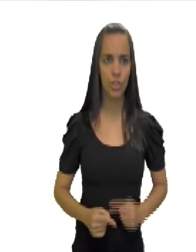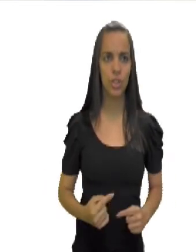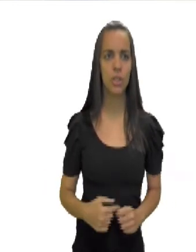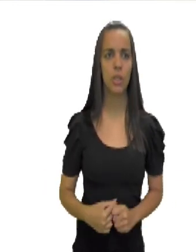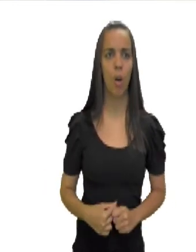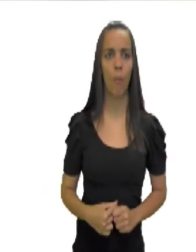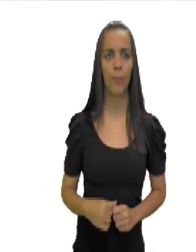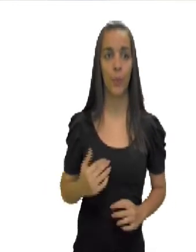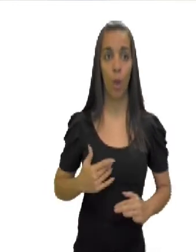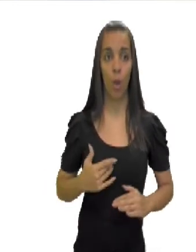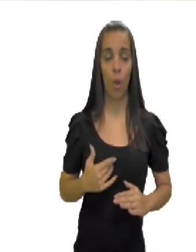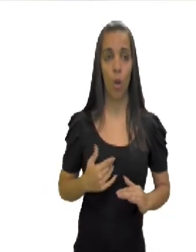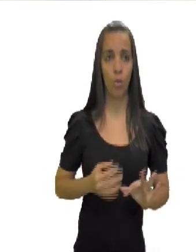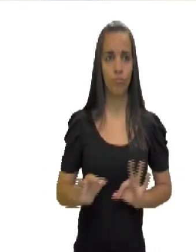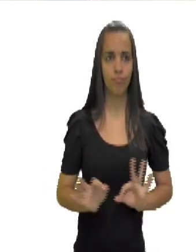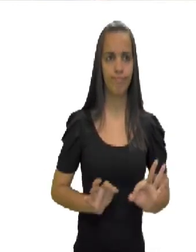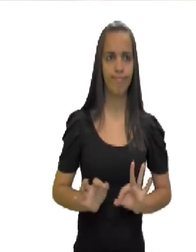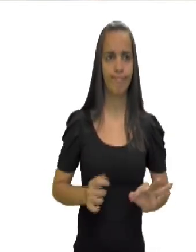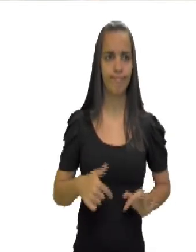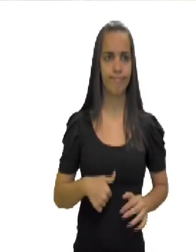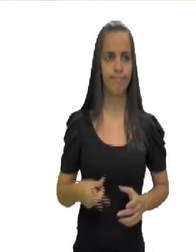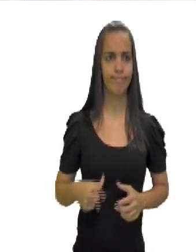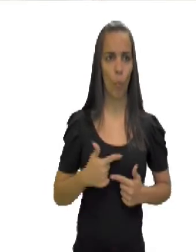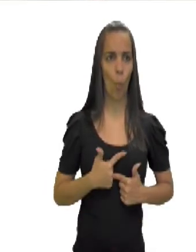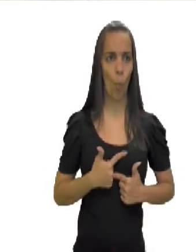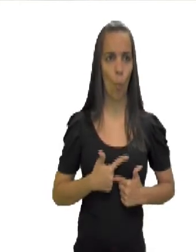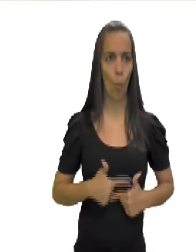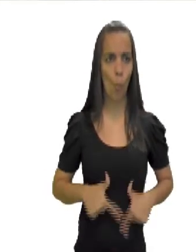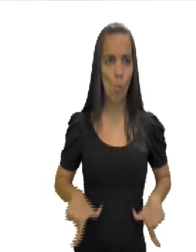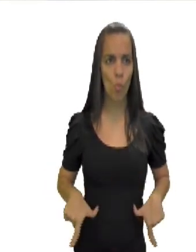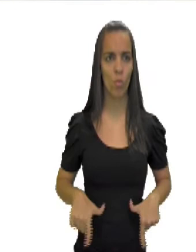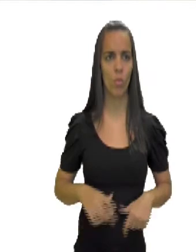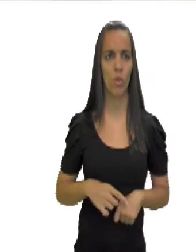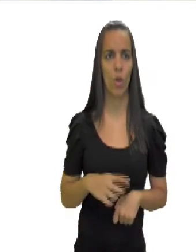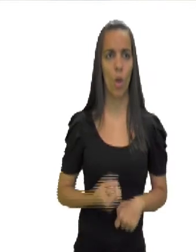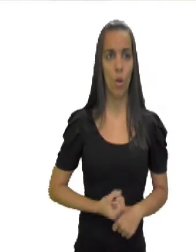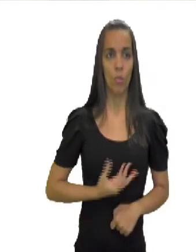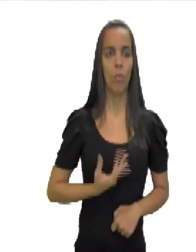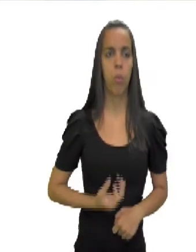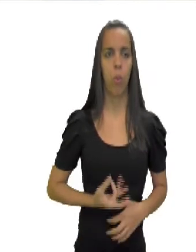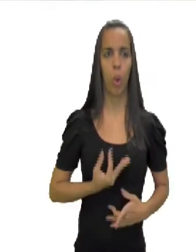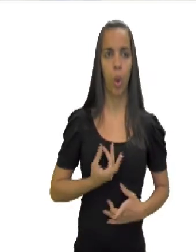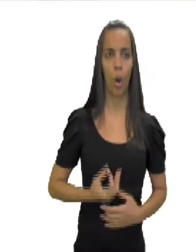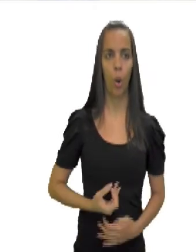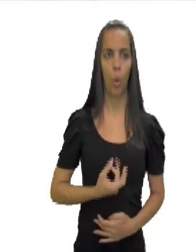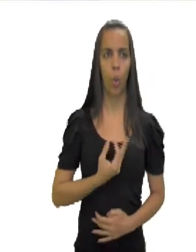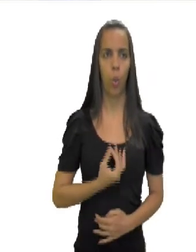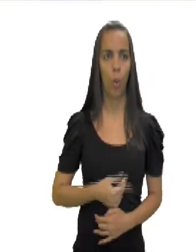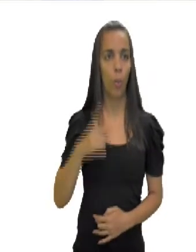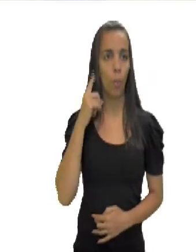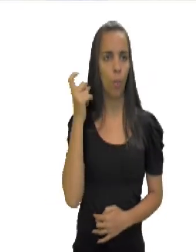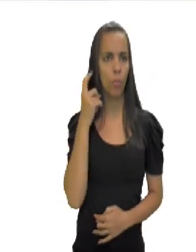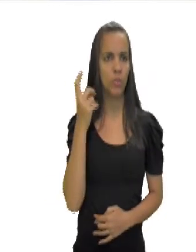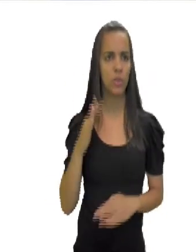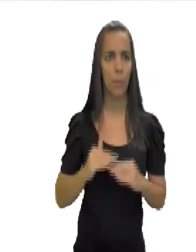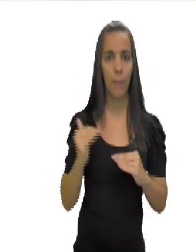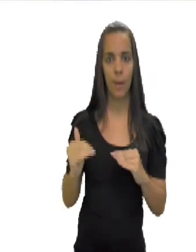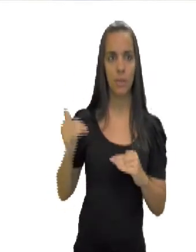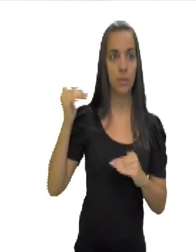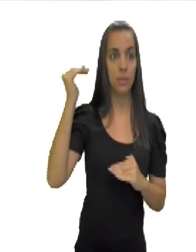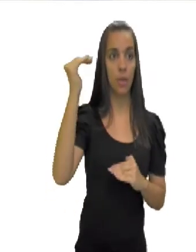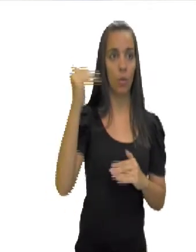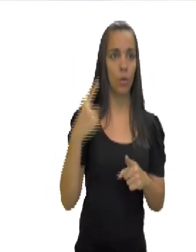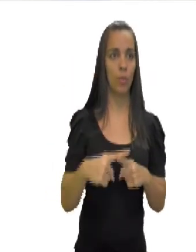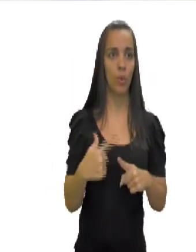que o estômago está roncando, quando o aparelho está vazio, os roncos são mais altos,